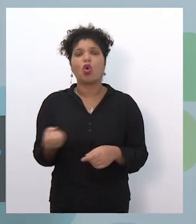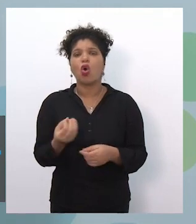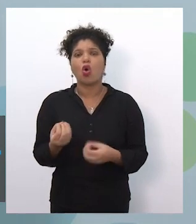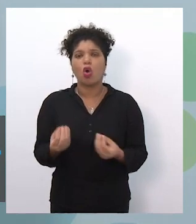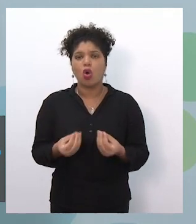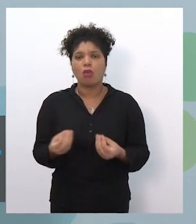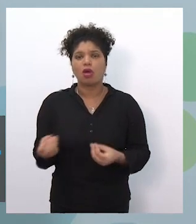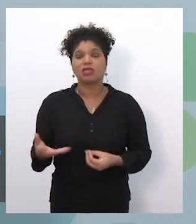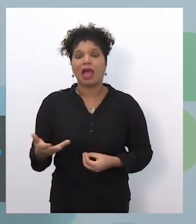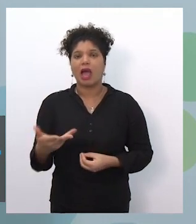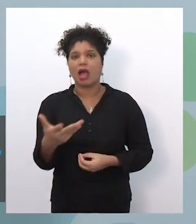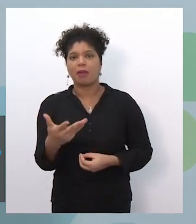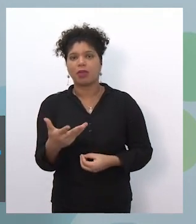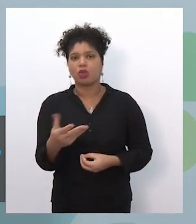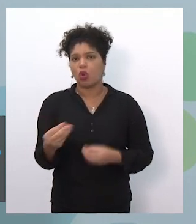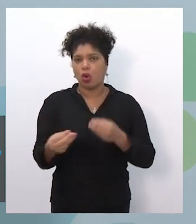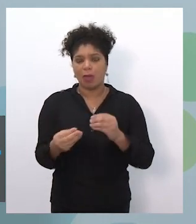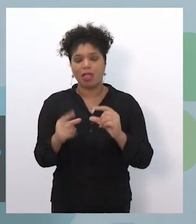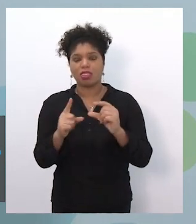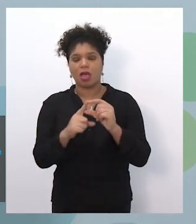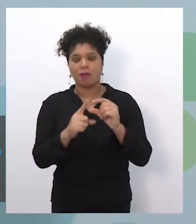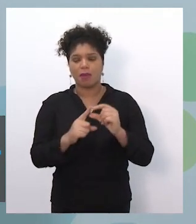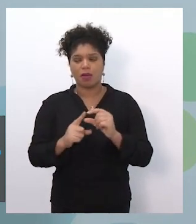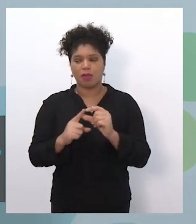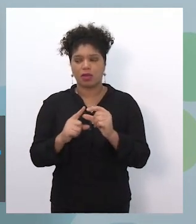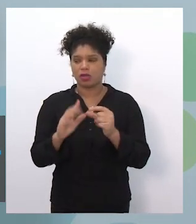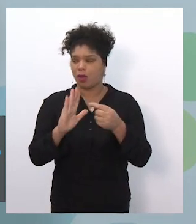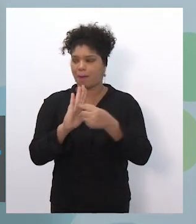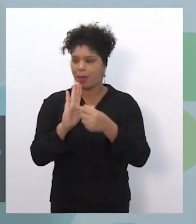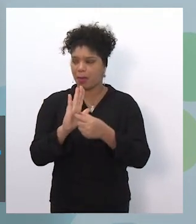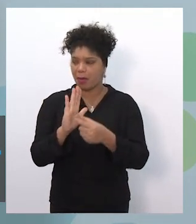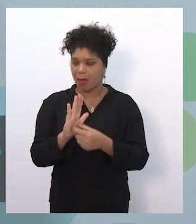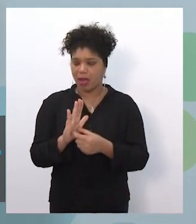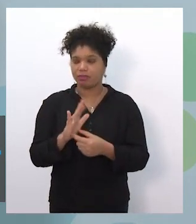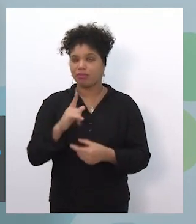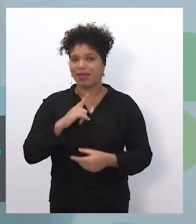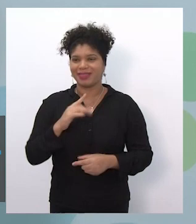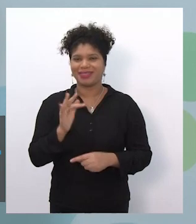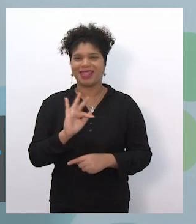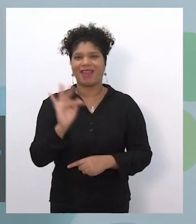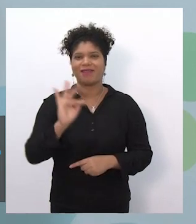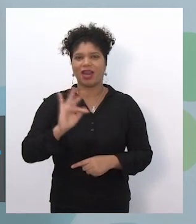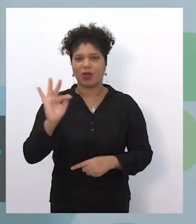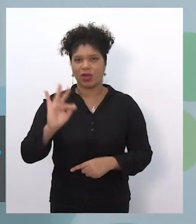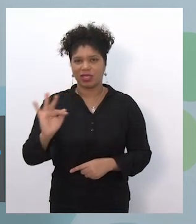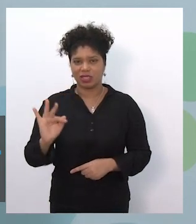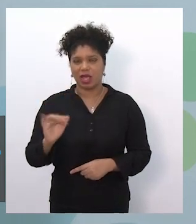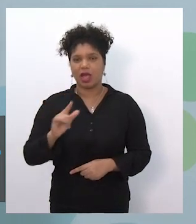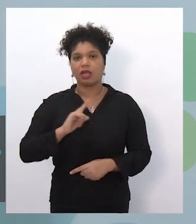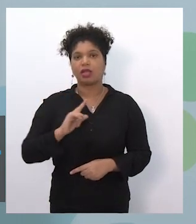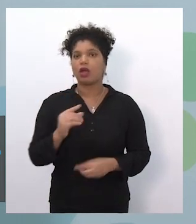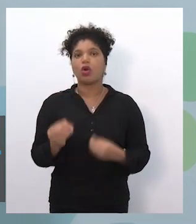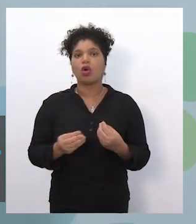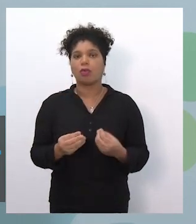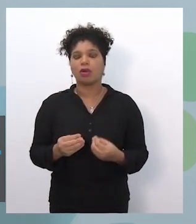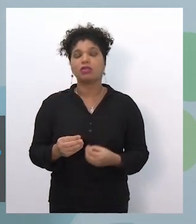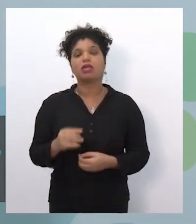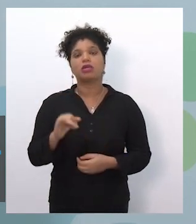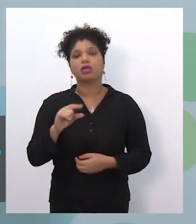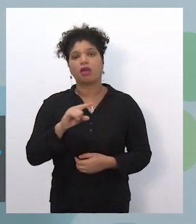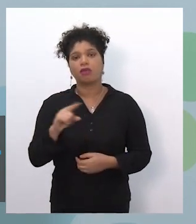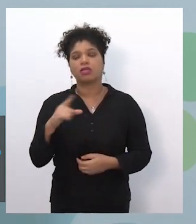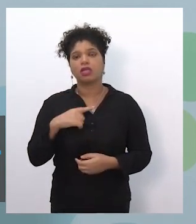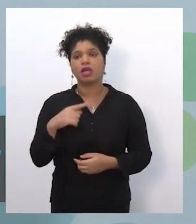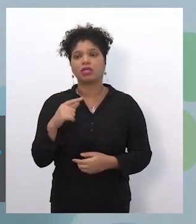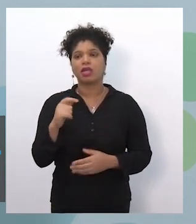de cache, a frequência da memória, a frequência do processador. Então, se vocês começarem a